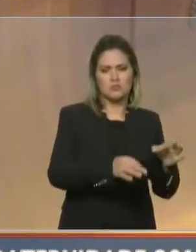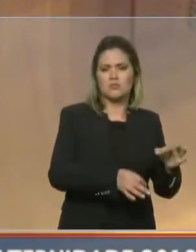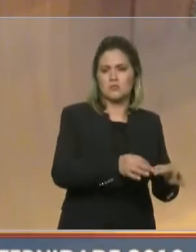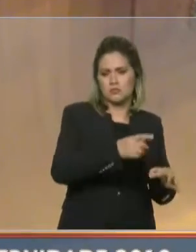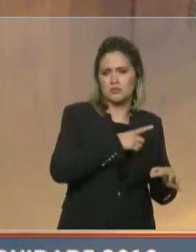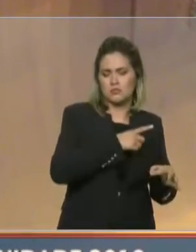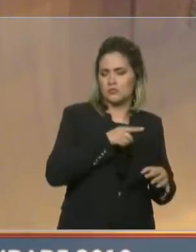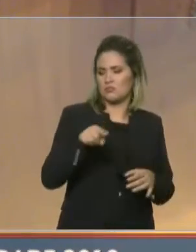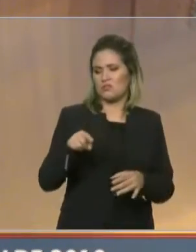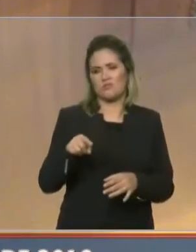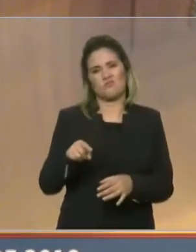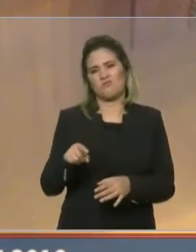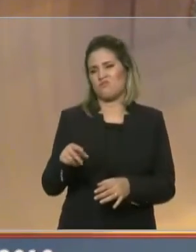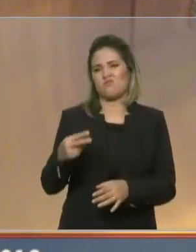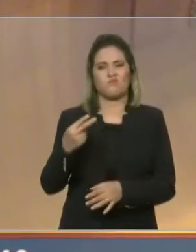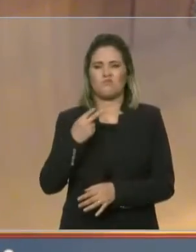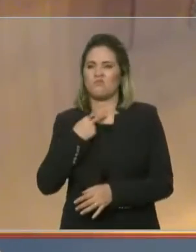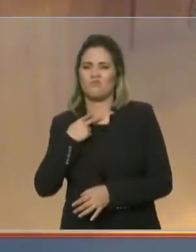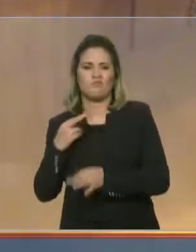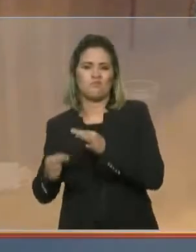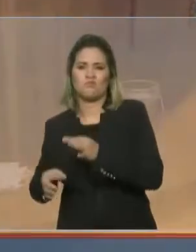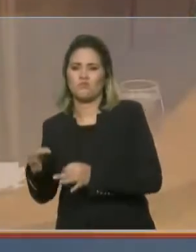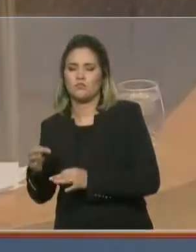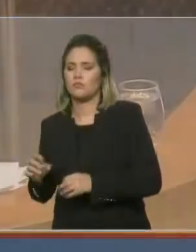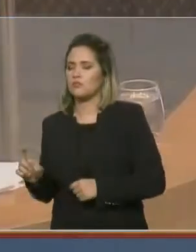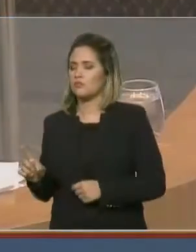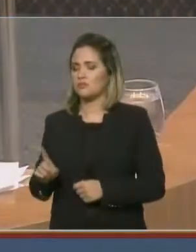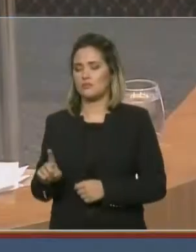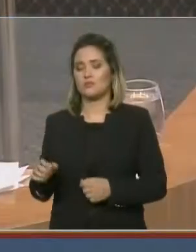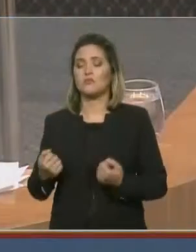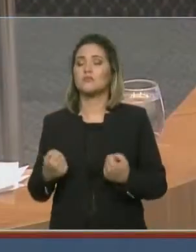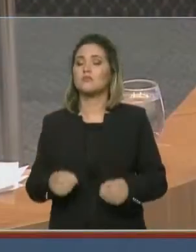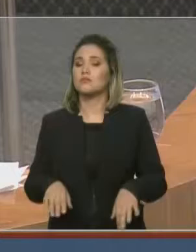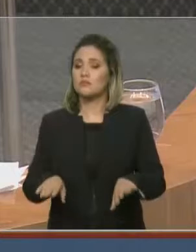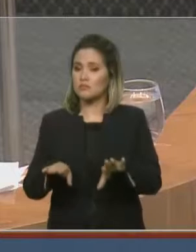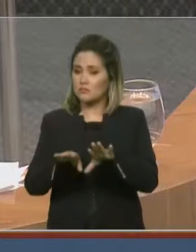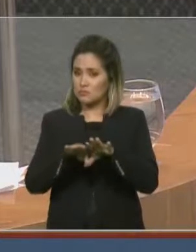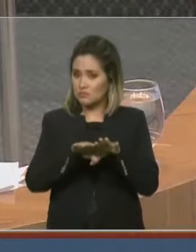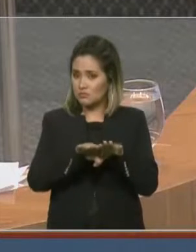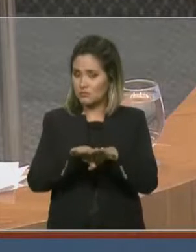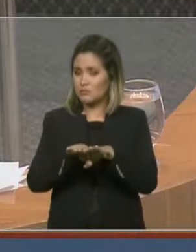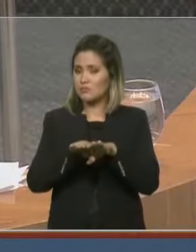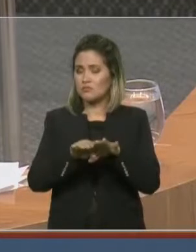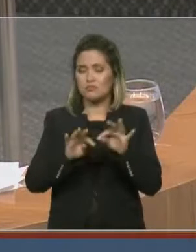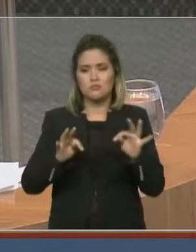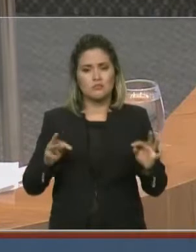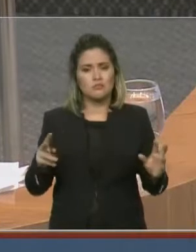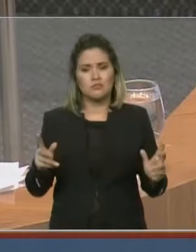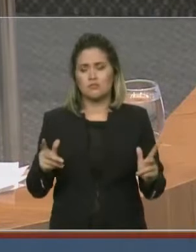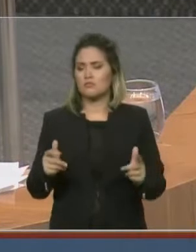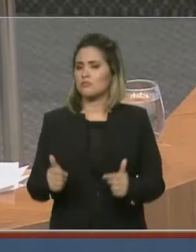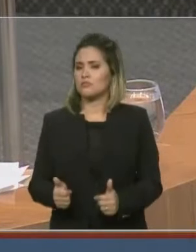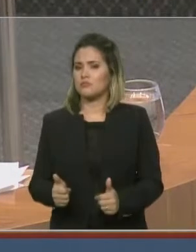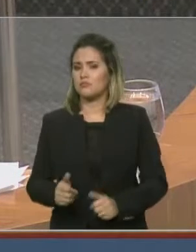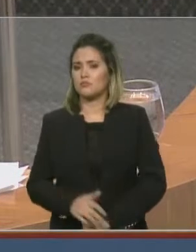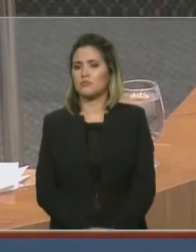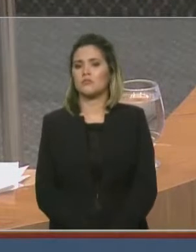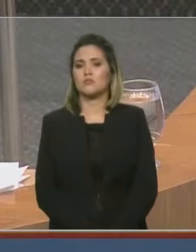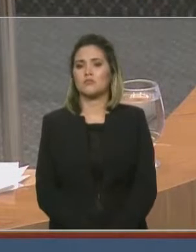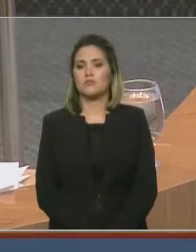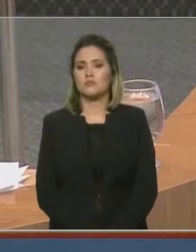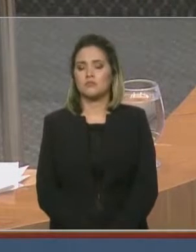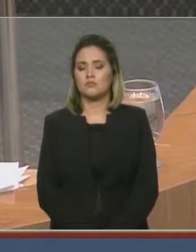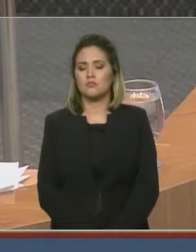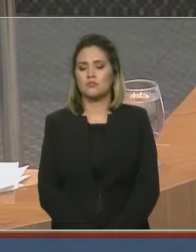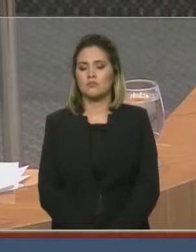na obrigação moral de dar ao outro o que é dele e o que ele merece, mas